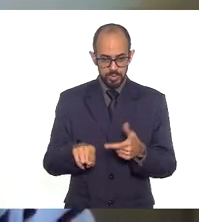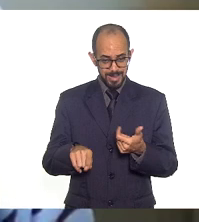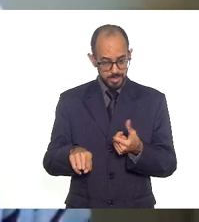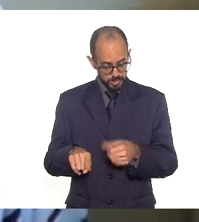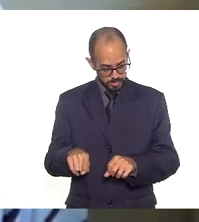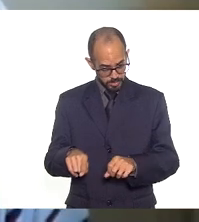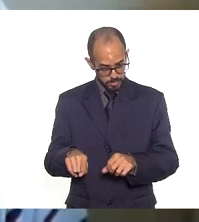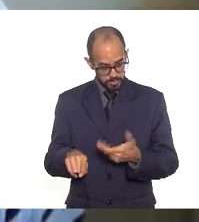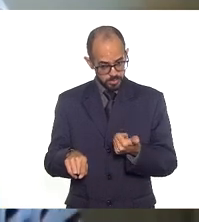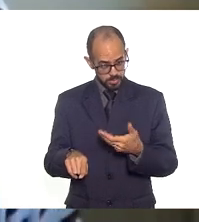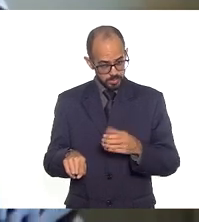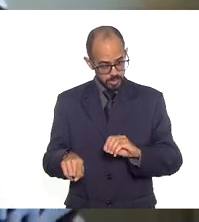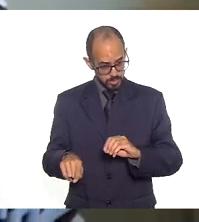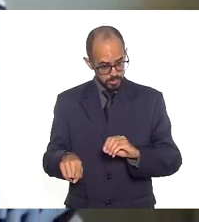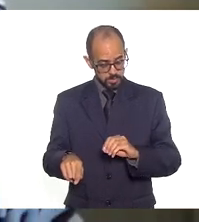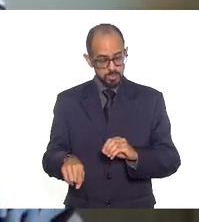10.